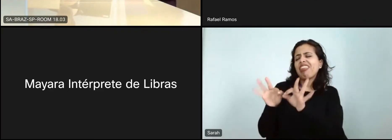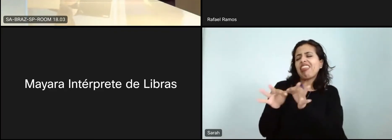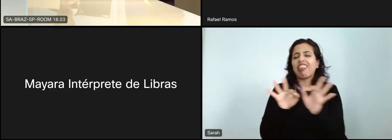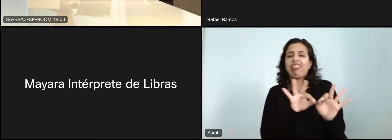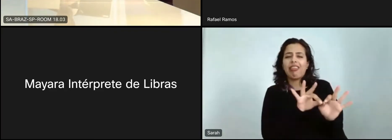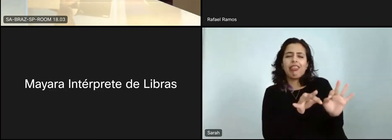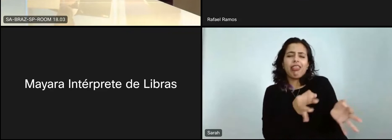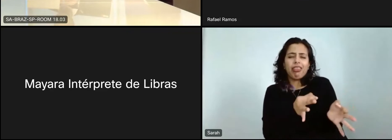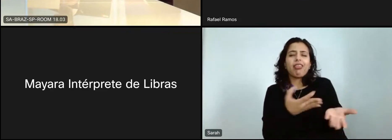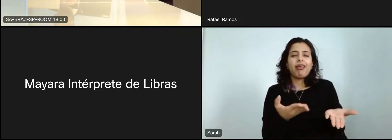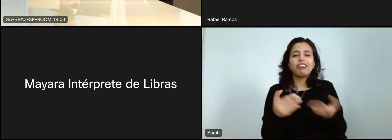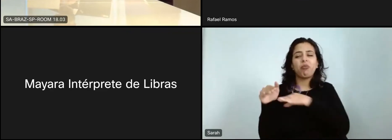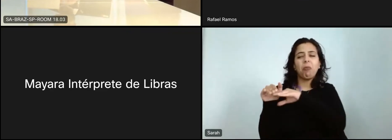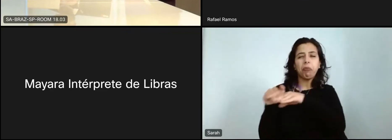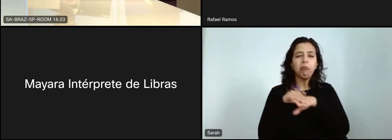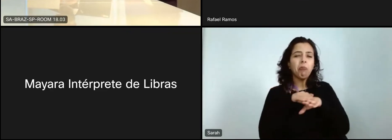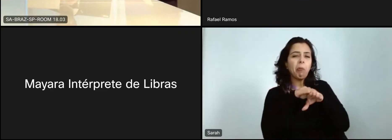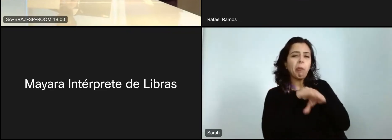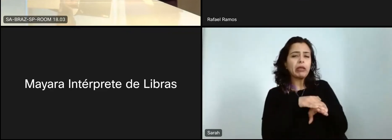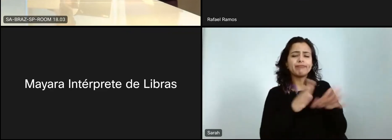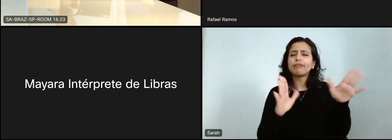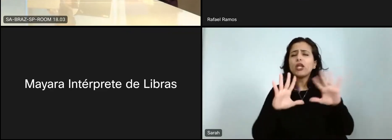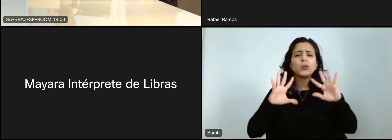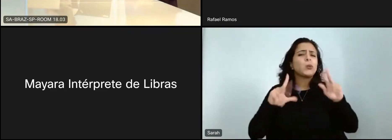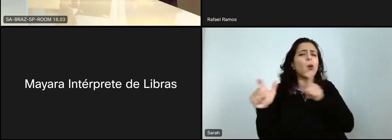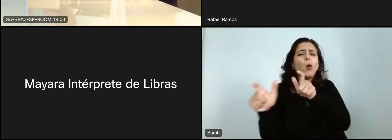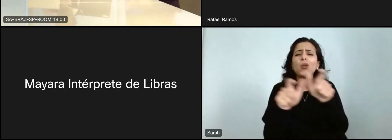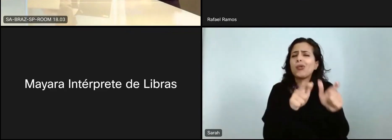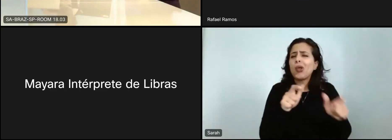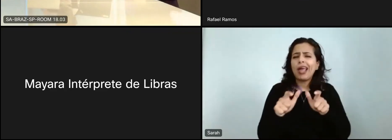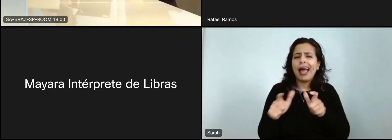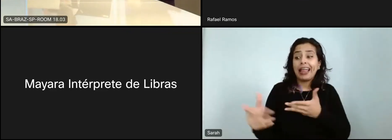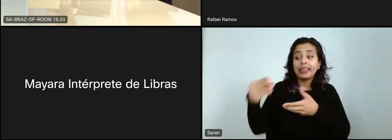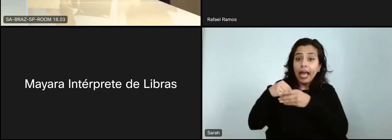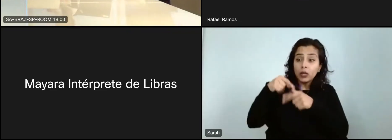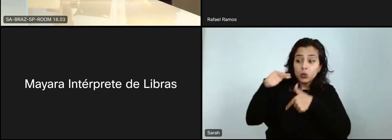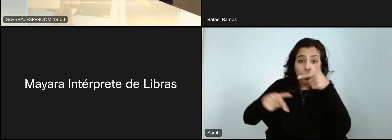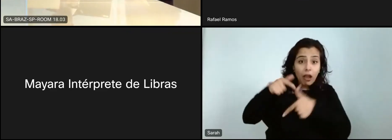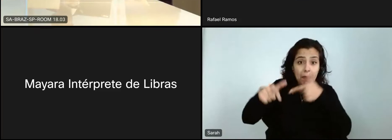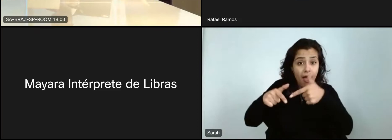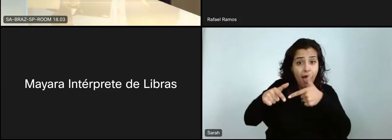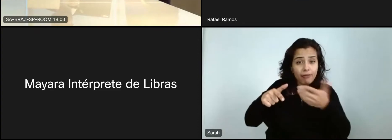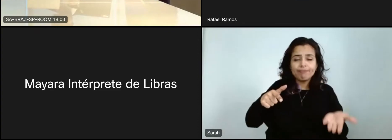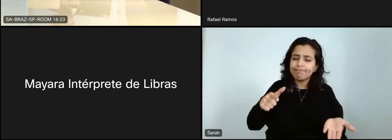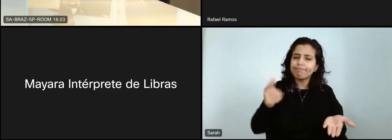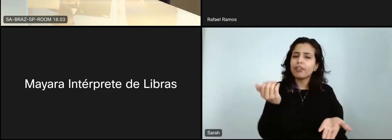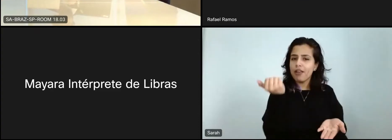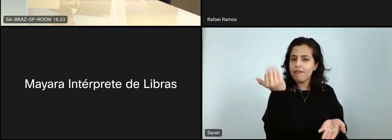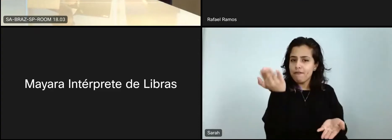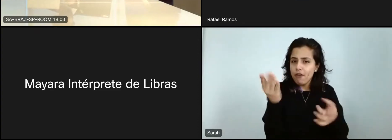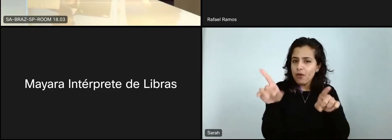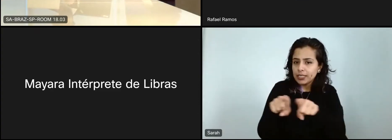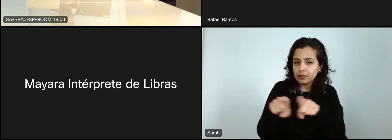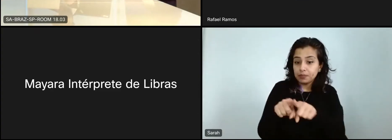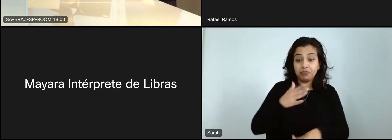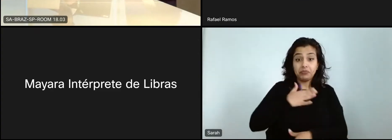em todo lugar, né? Não só no ambiente corporativo, mas fora dele. E as minhas primeiras experiências no mercado de